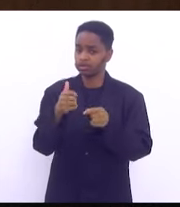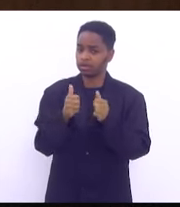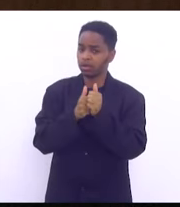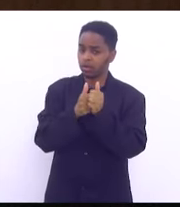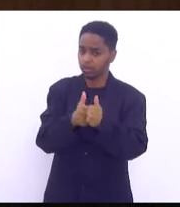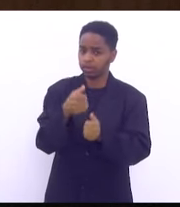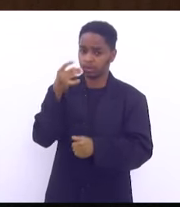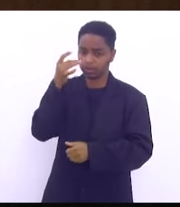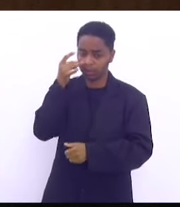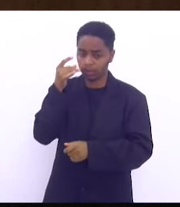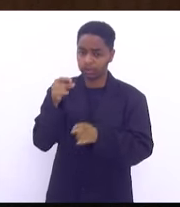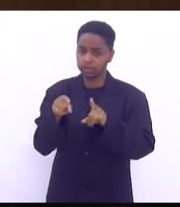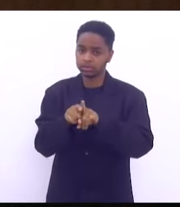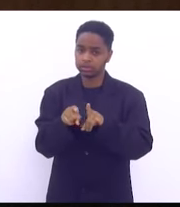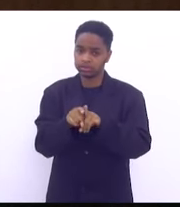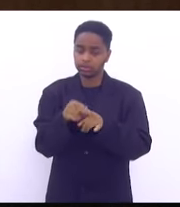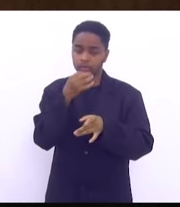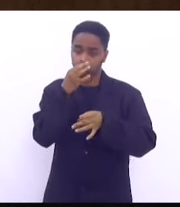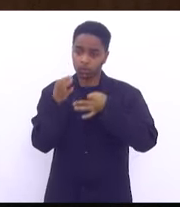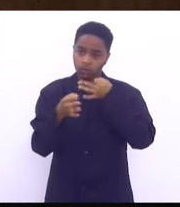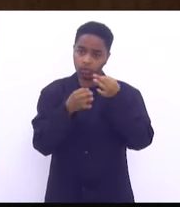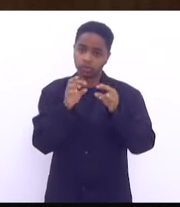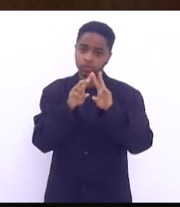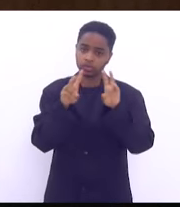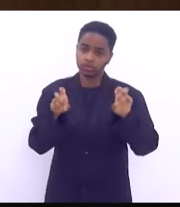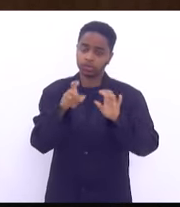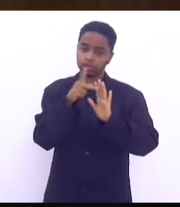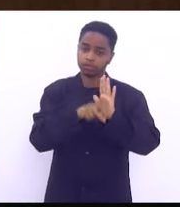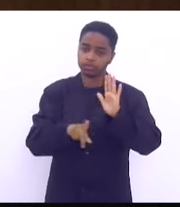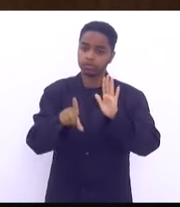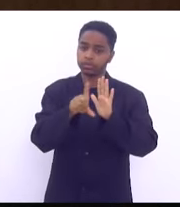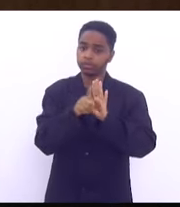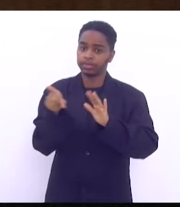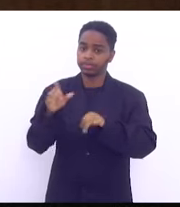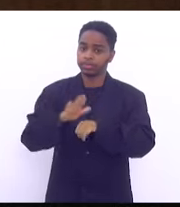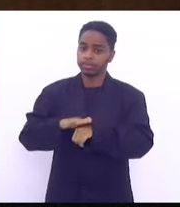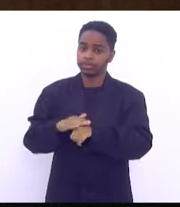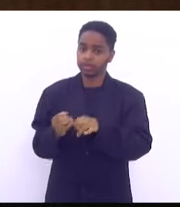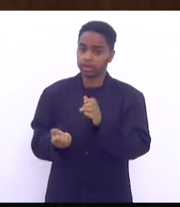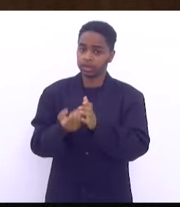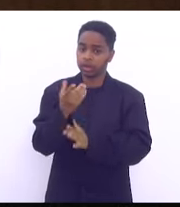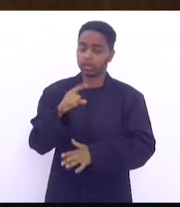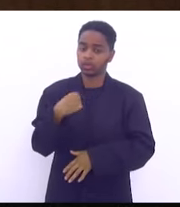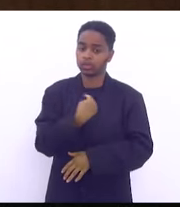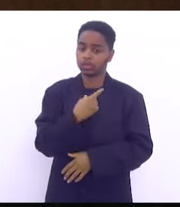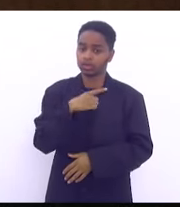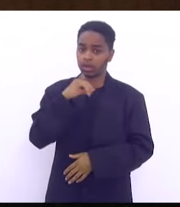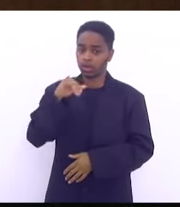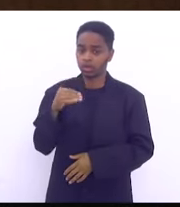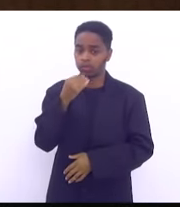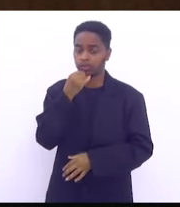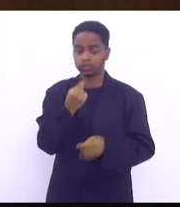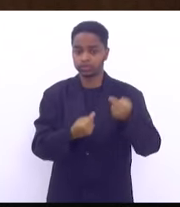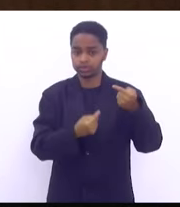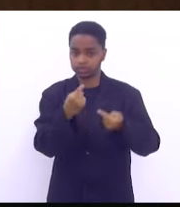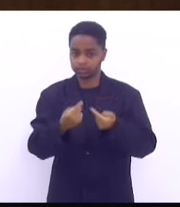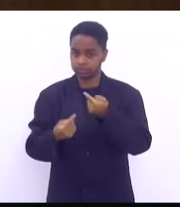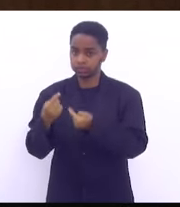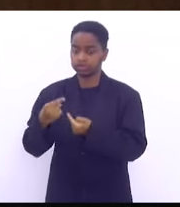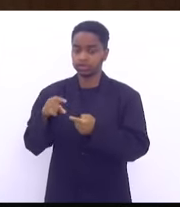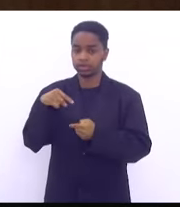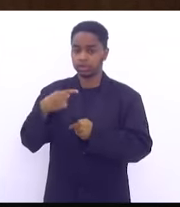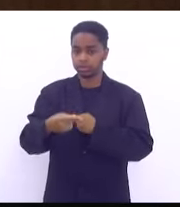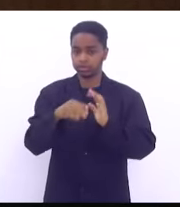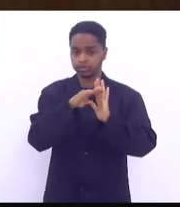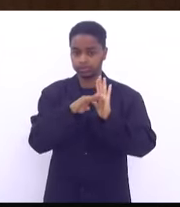perto, e também um comentário sobre o seu projeto de lei, de sua autoria, que teremos oportunidade de discutir na ordem do